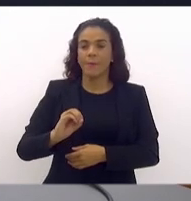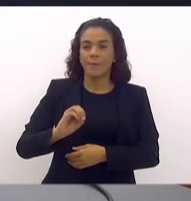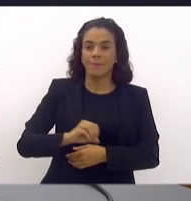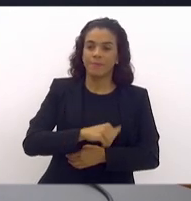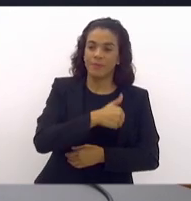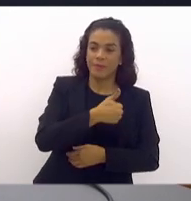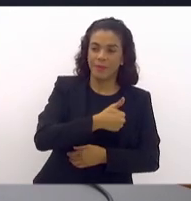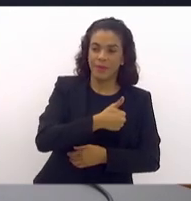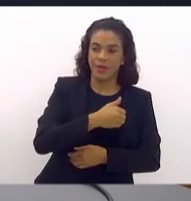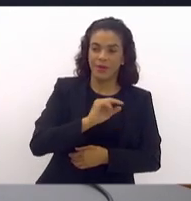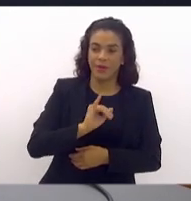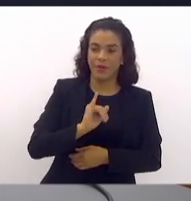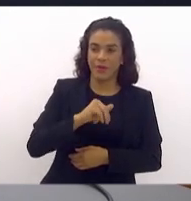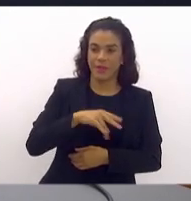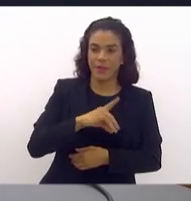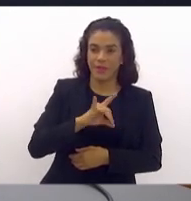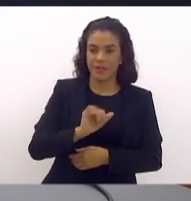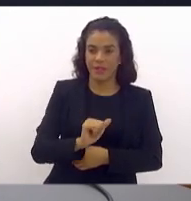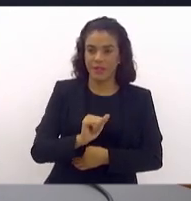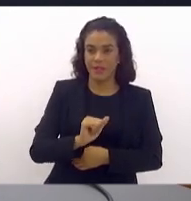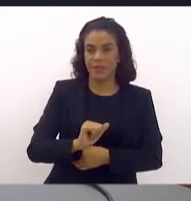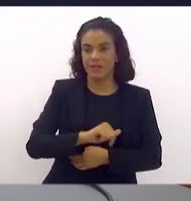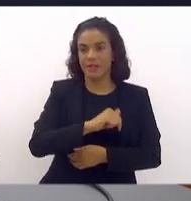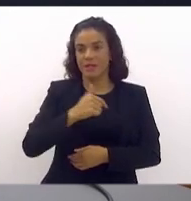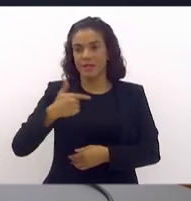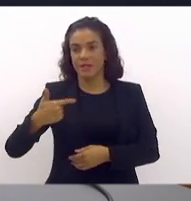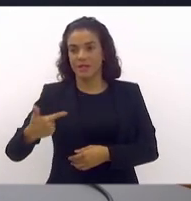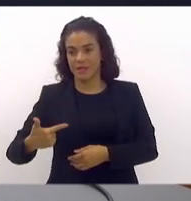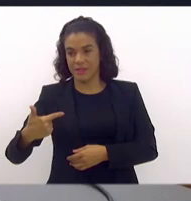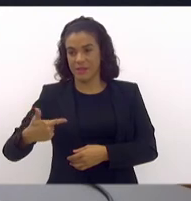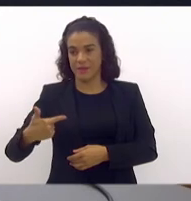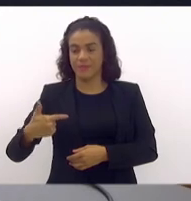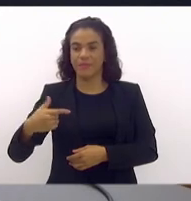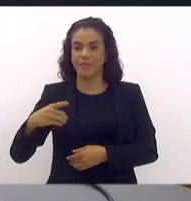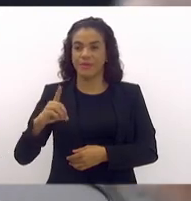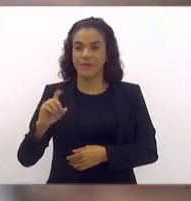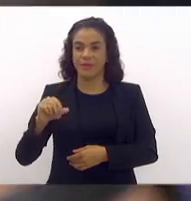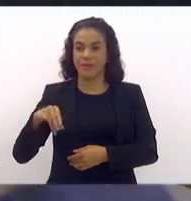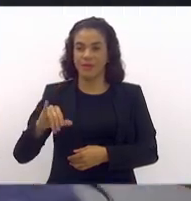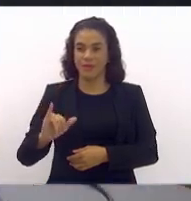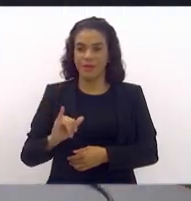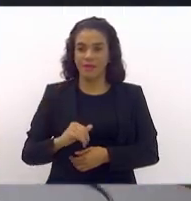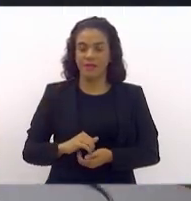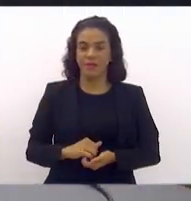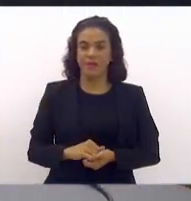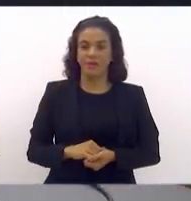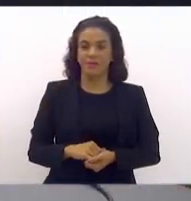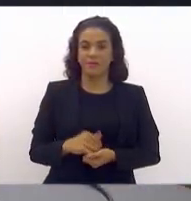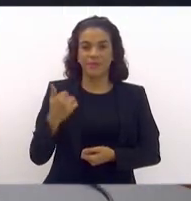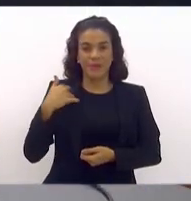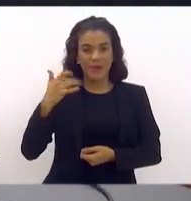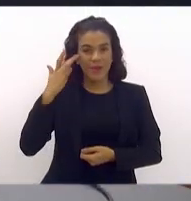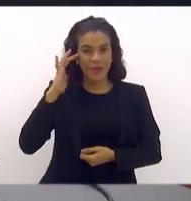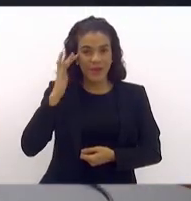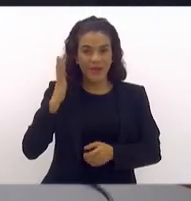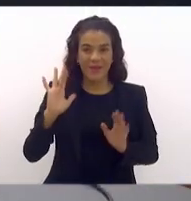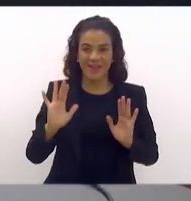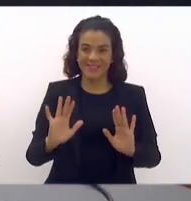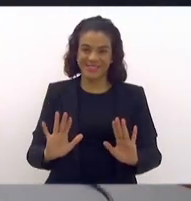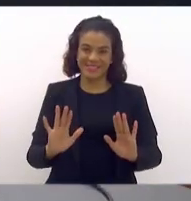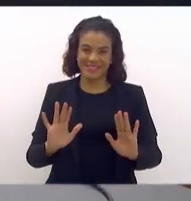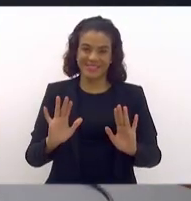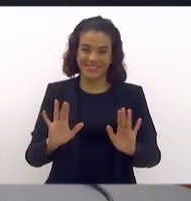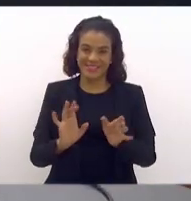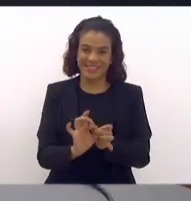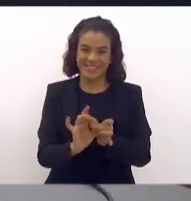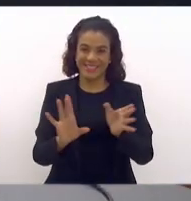seguida a senhora responde as perguntas, e depois para a deputada Dani Monteiro. Deputada Indy. Eu acho que eu vou deixar até a doutora Juliana responder